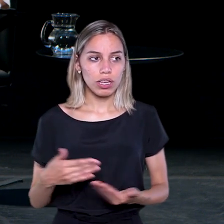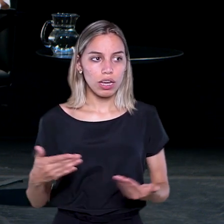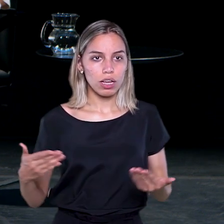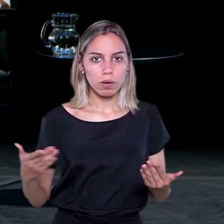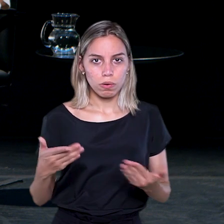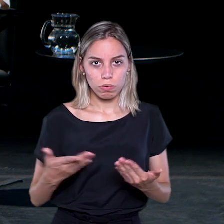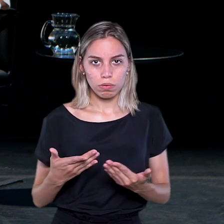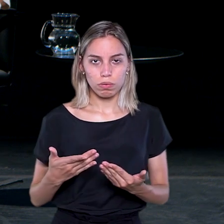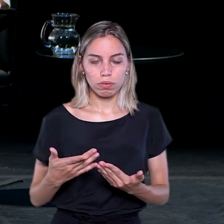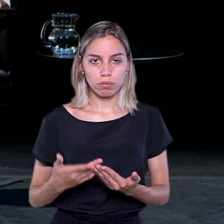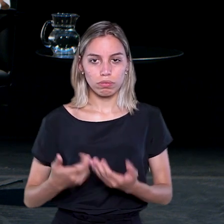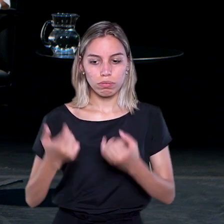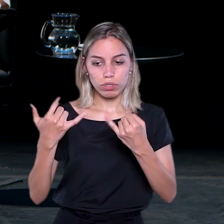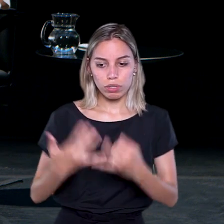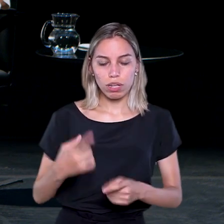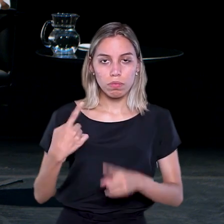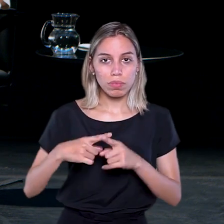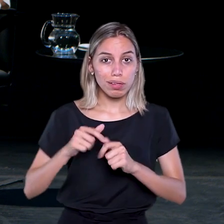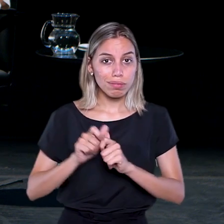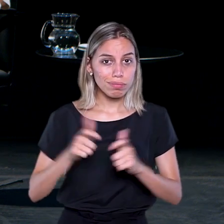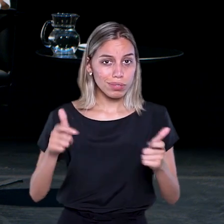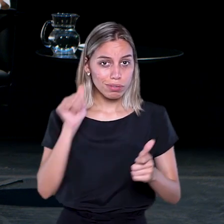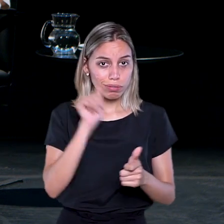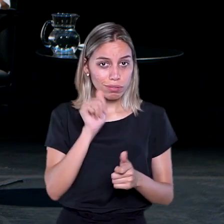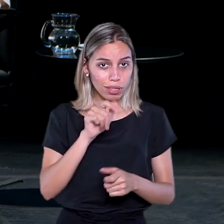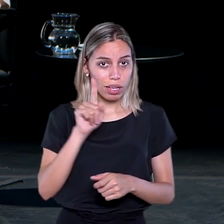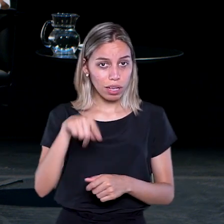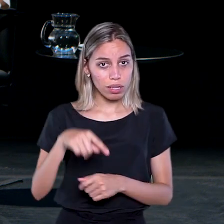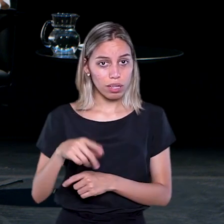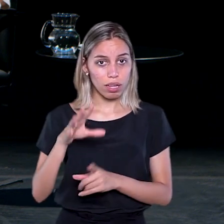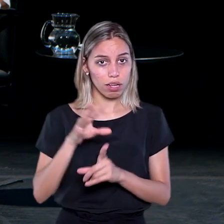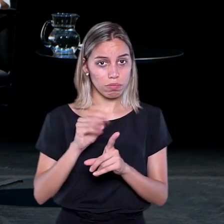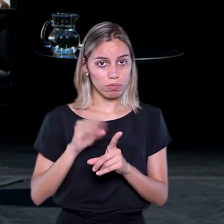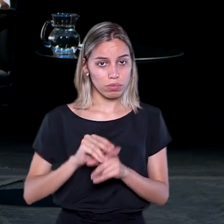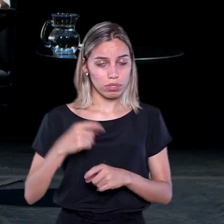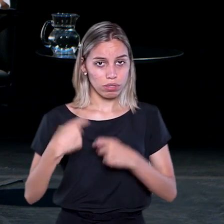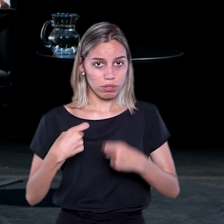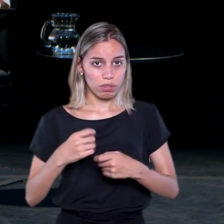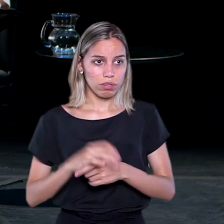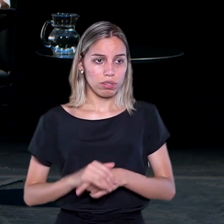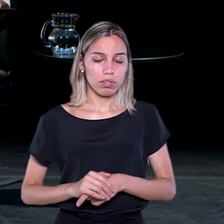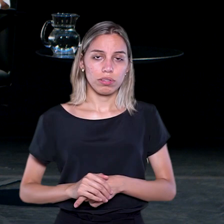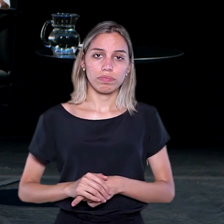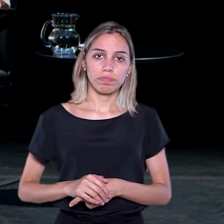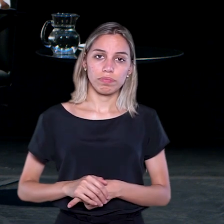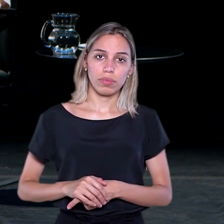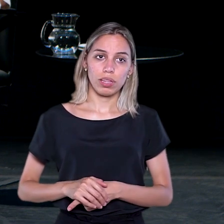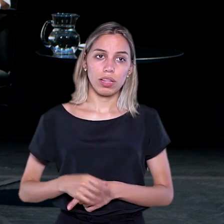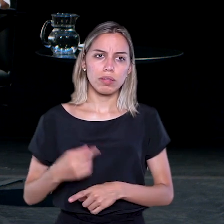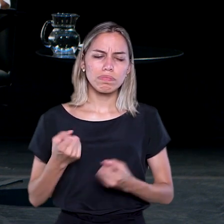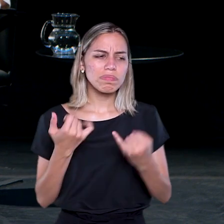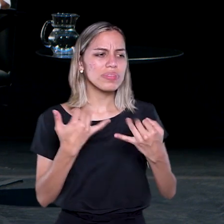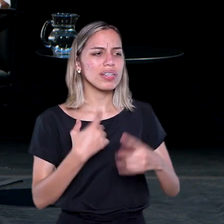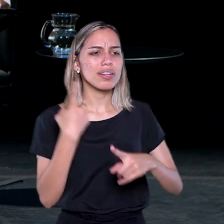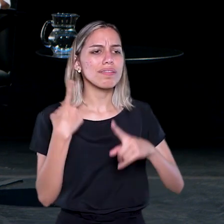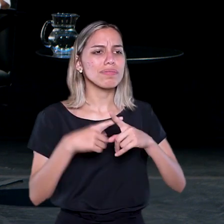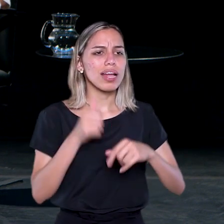de hoje, nos explica por que mulheres negras são as maiores vítimas de todos os tipos de violência, nos explica por que mulheres negras são